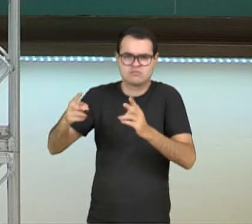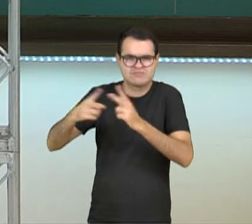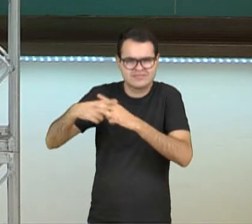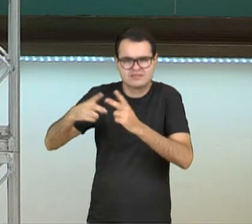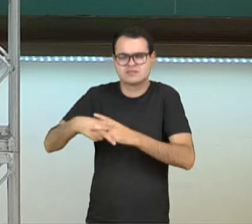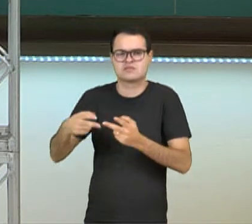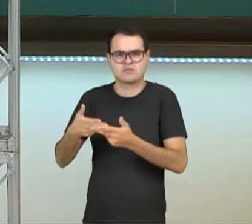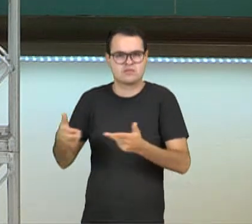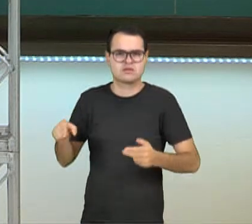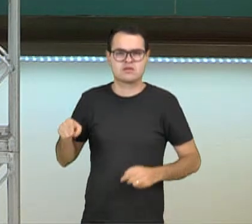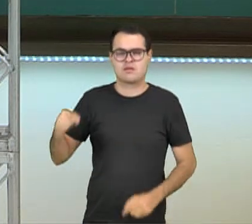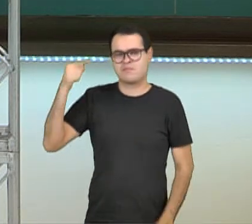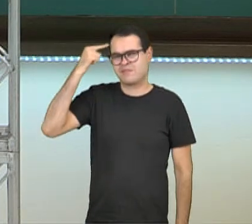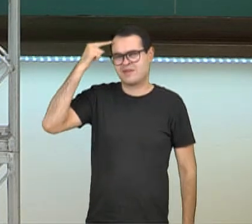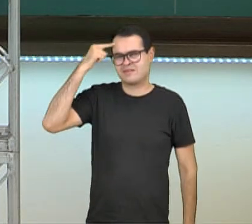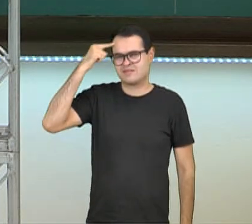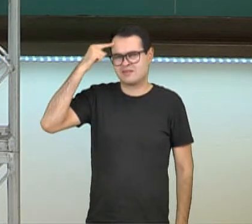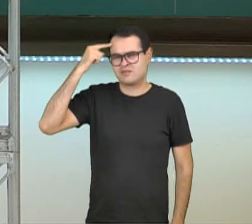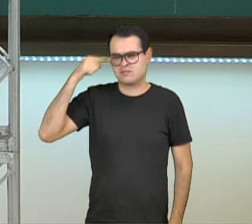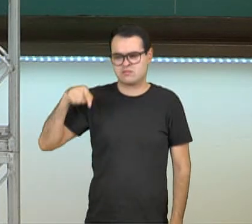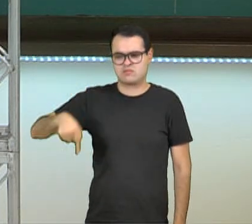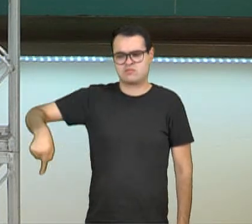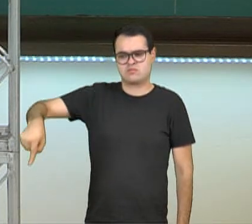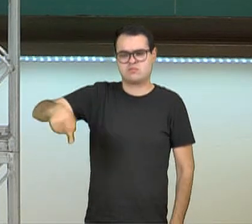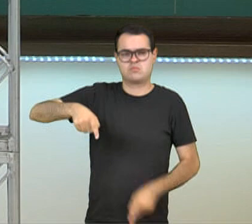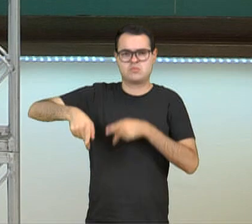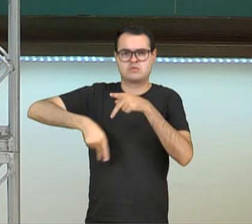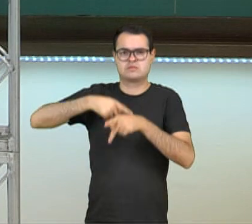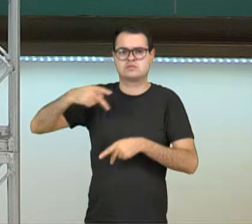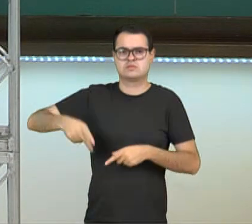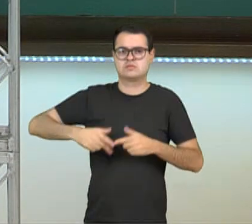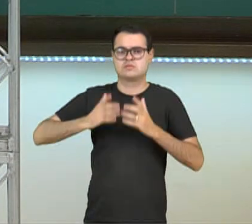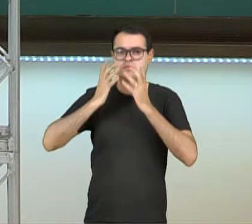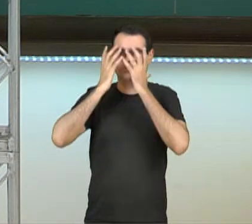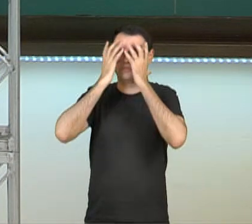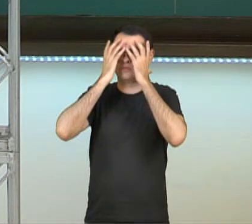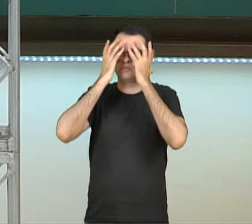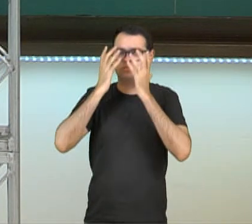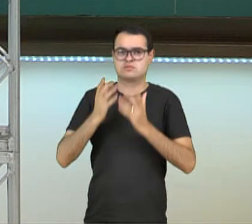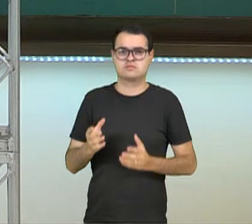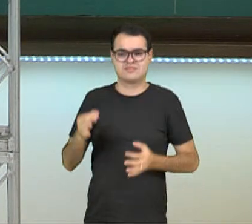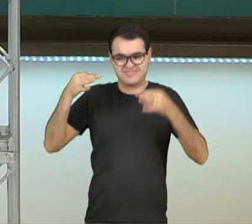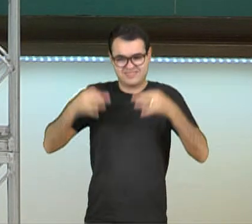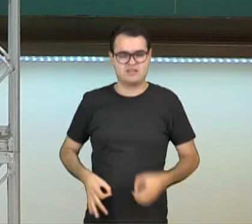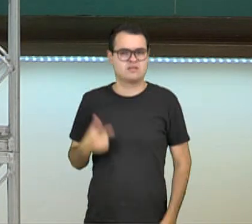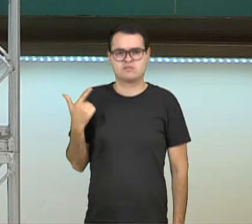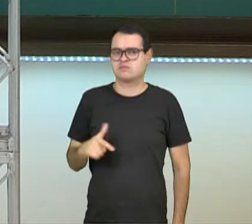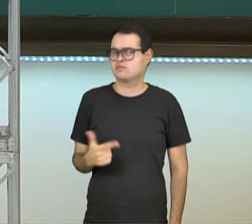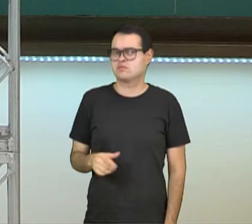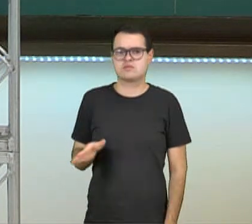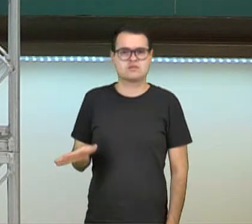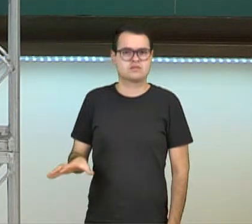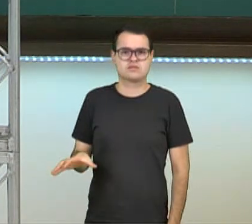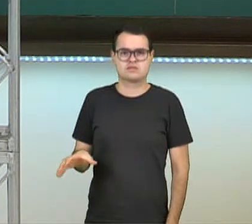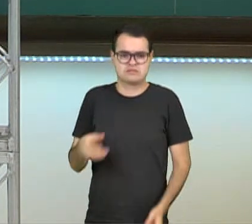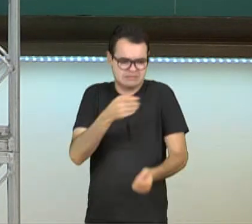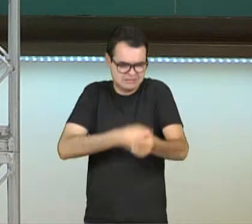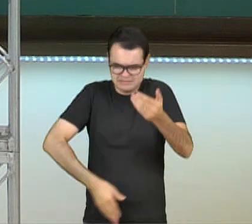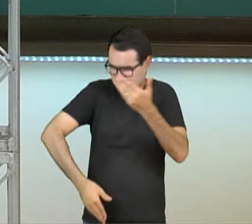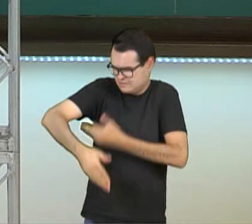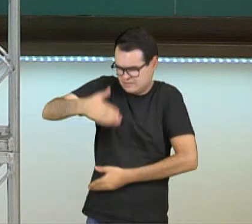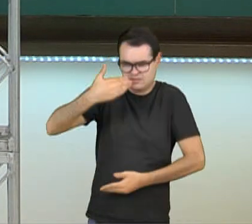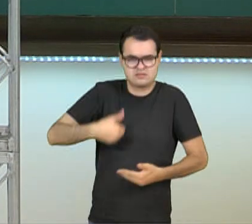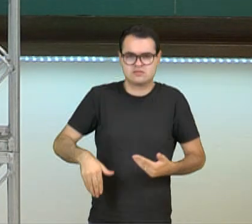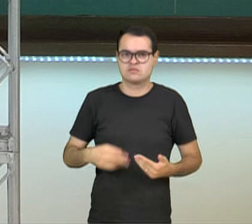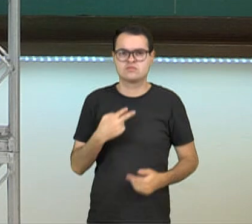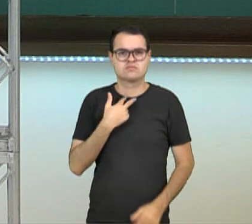Agora, pensa comigo, pessoal, o desespero desse povo. Não está certo, né? Fazer isso, cortes no corpo, vocês sabem